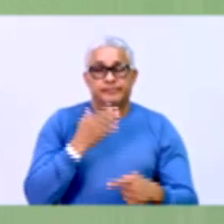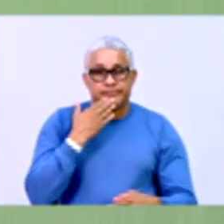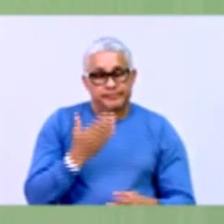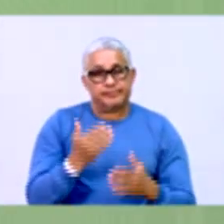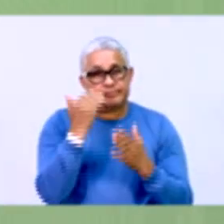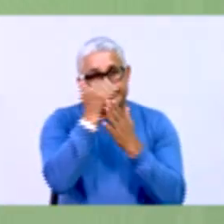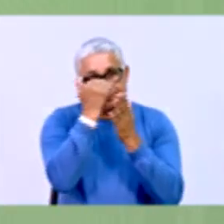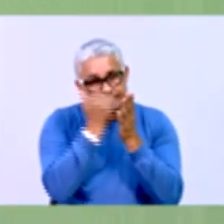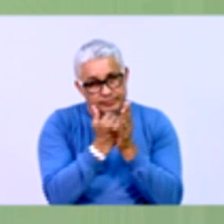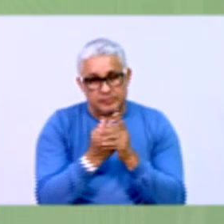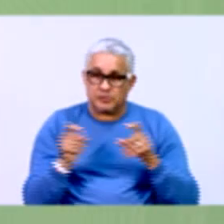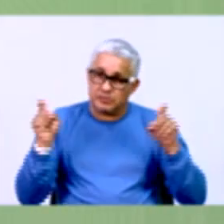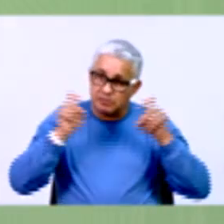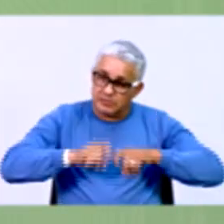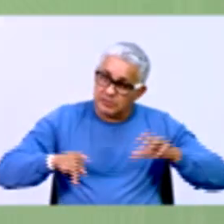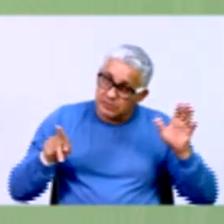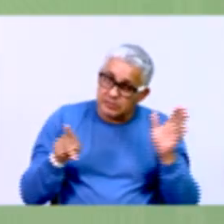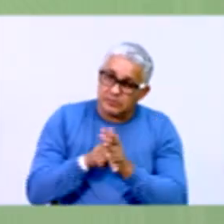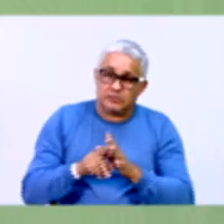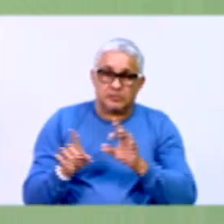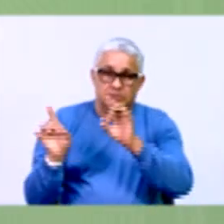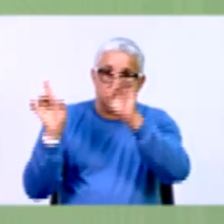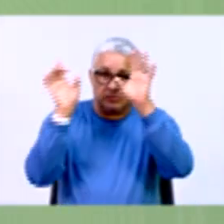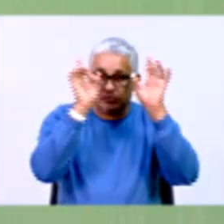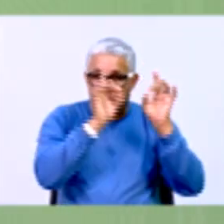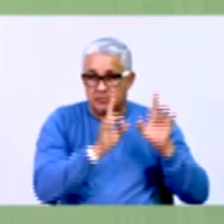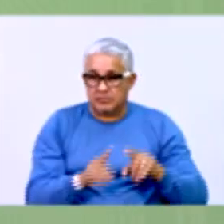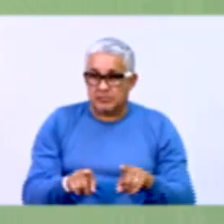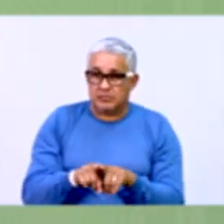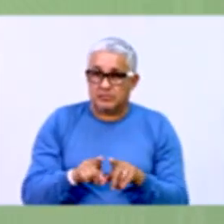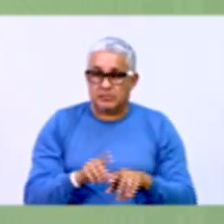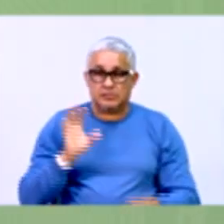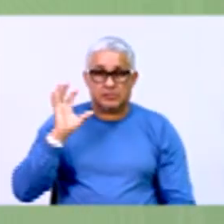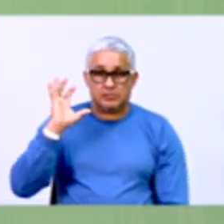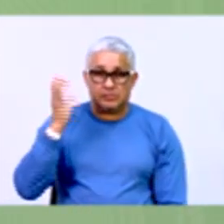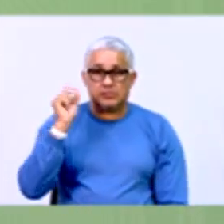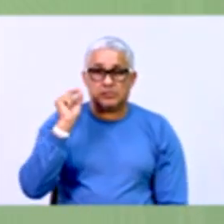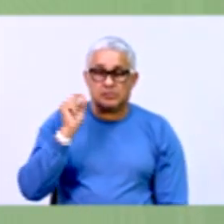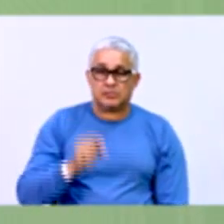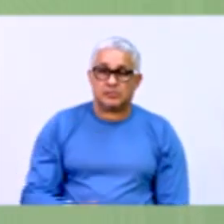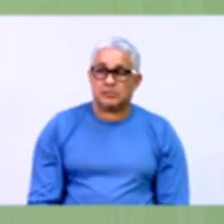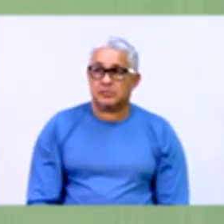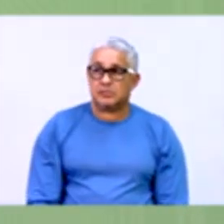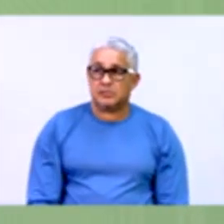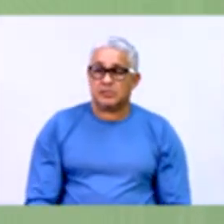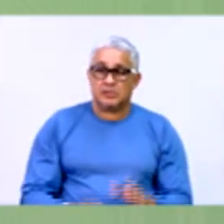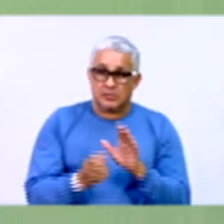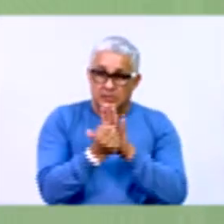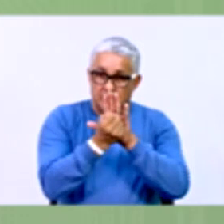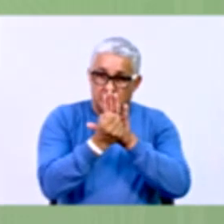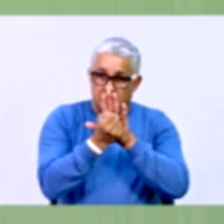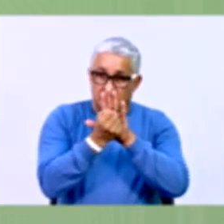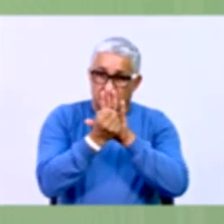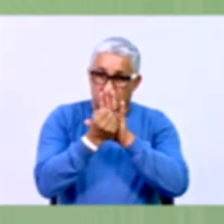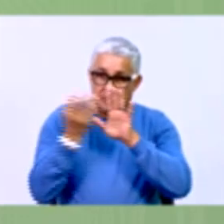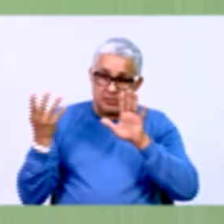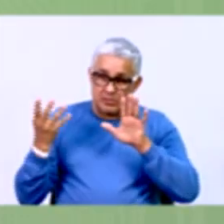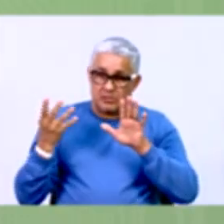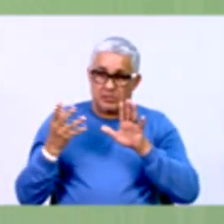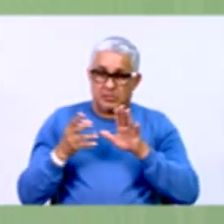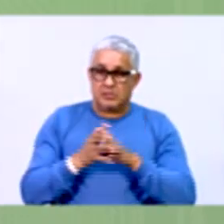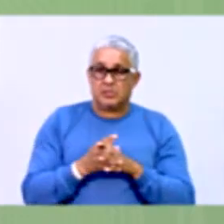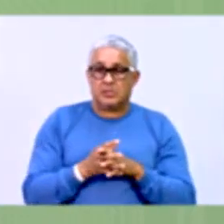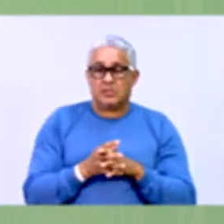softwares especializados. Poderia ocorrer contaminação dos aplicativos.